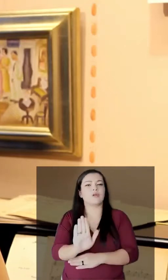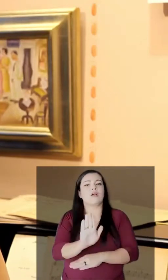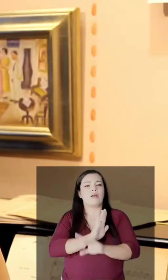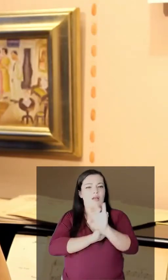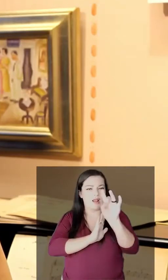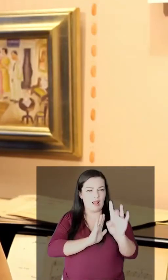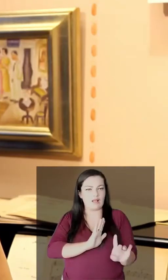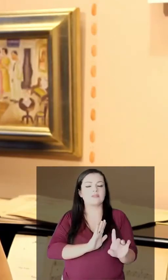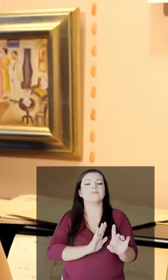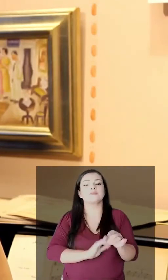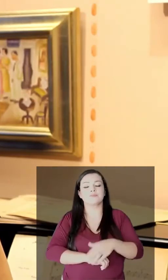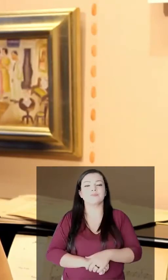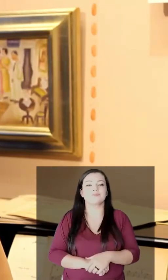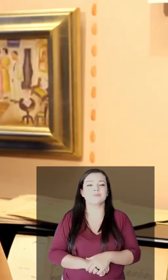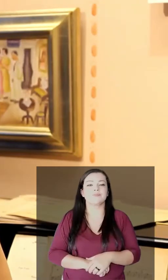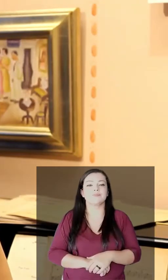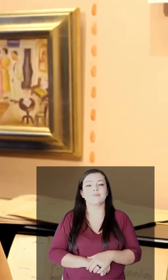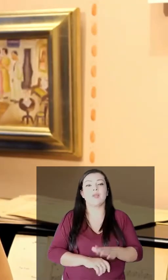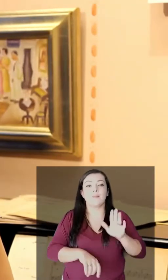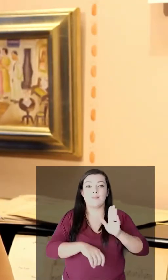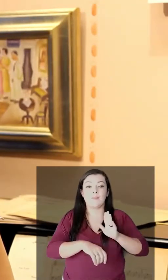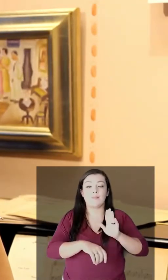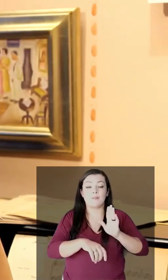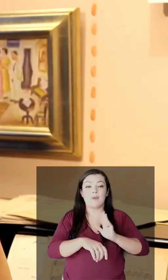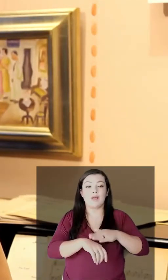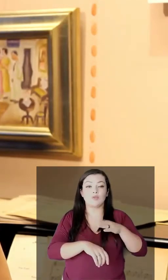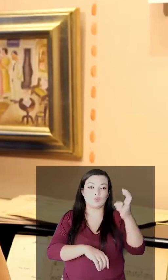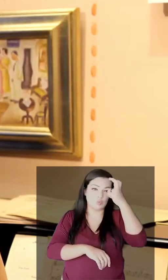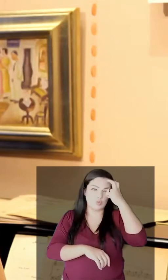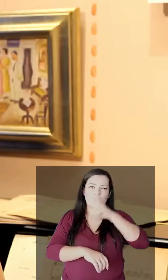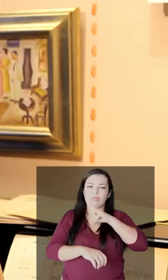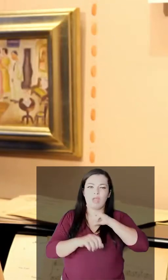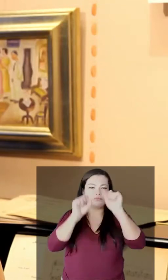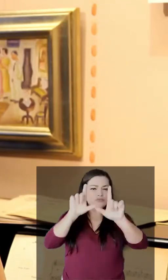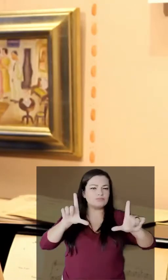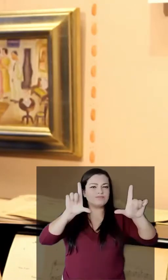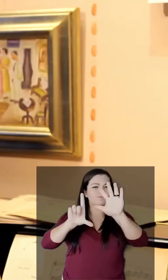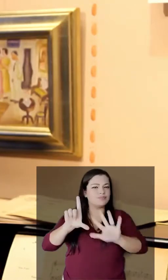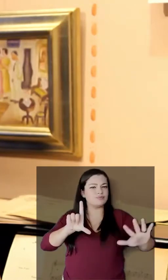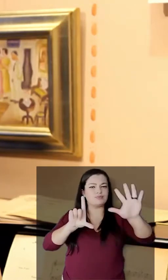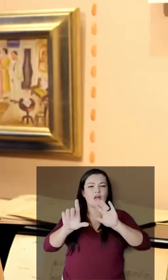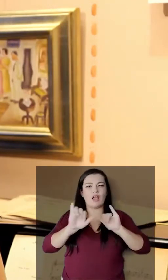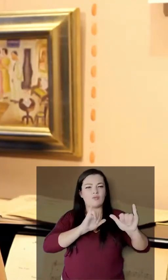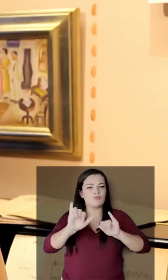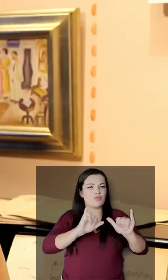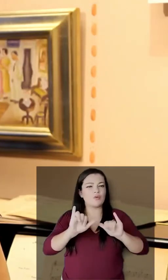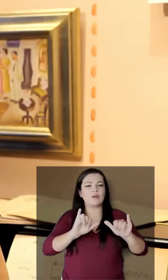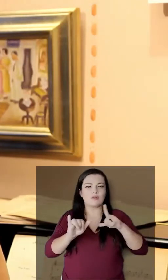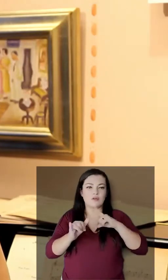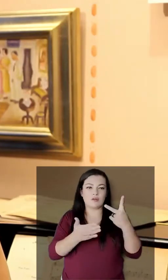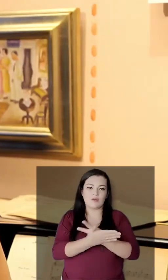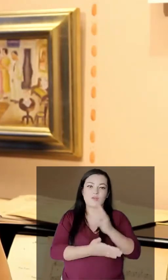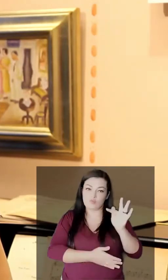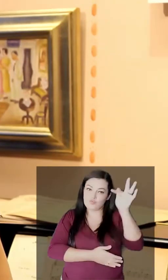pela COIESES, Mais Cultura, onde vocês encontram todas essas informações que já aconteceram e que ainda estão